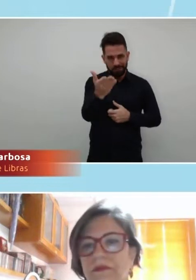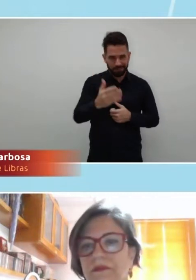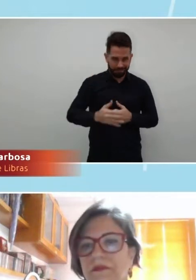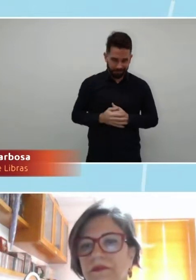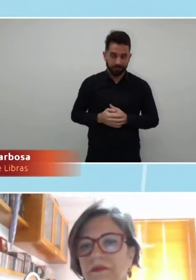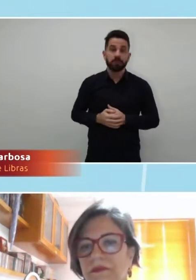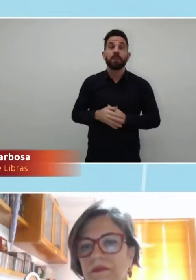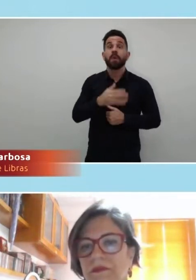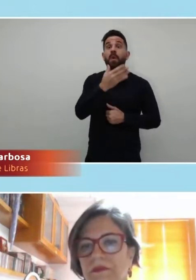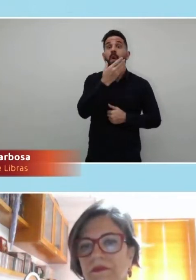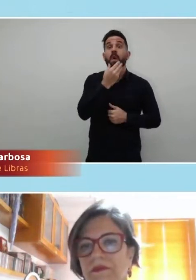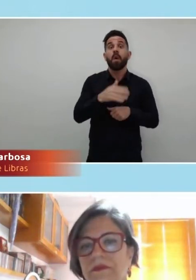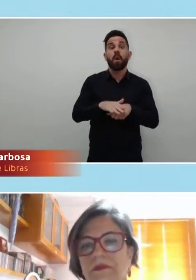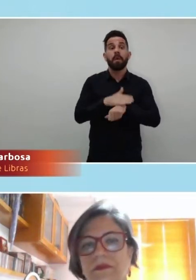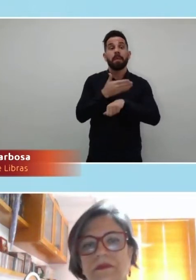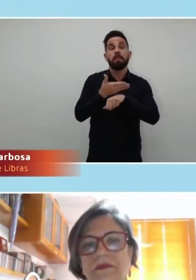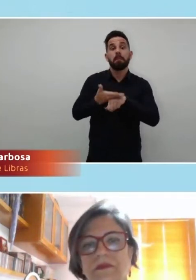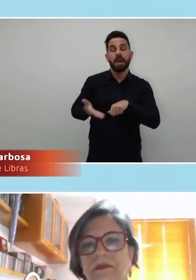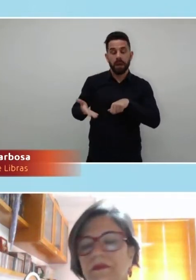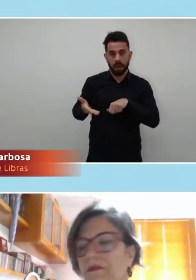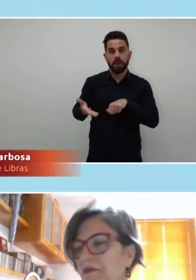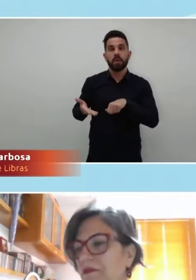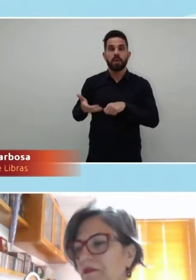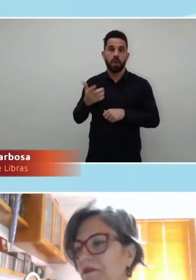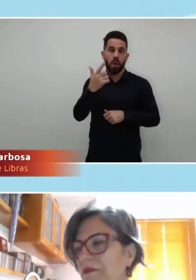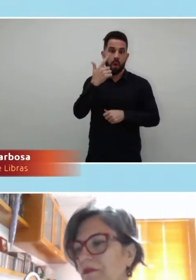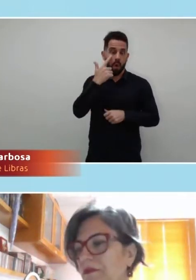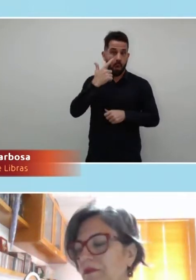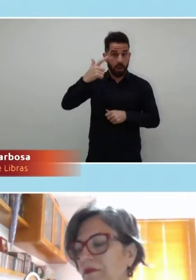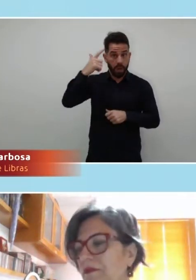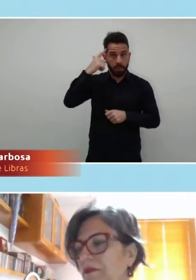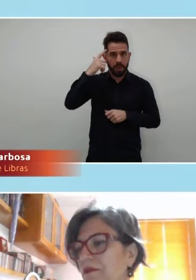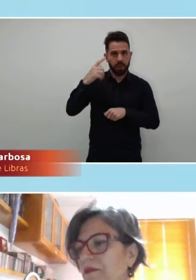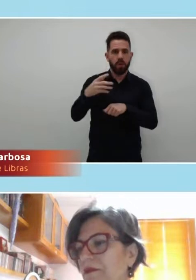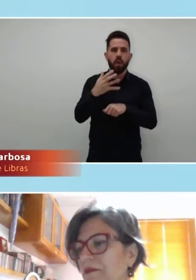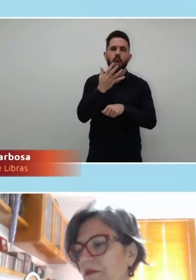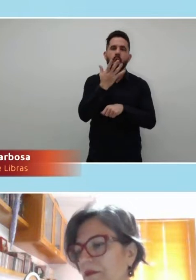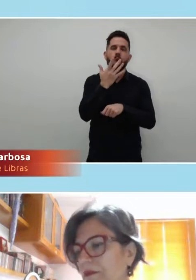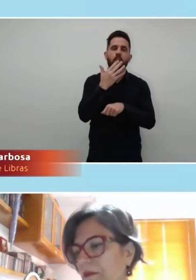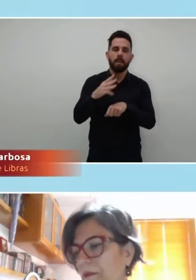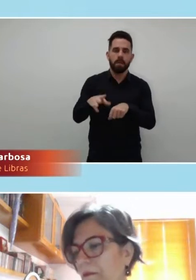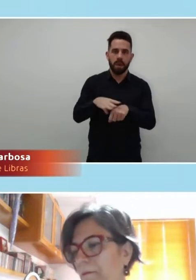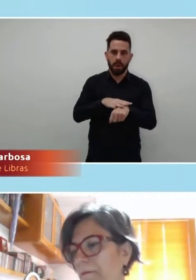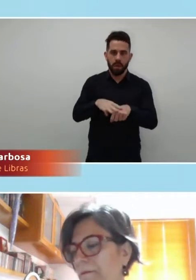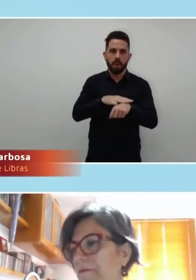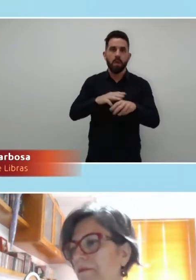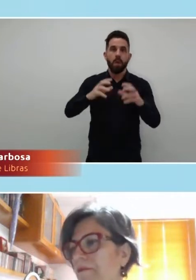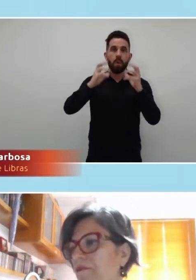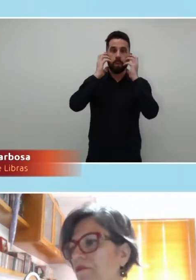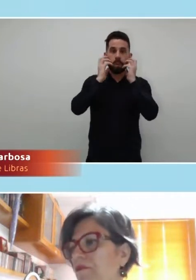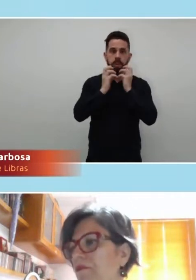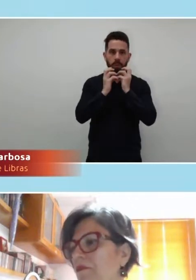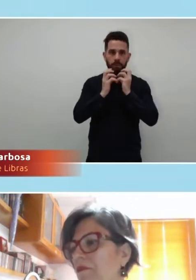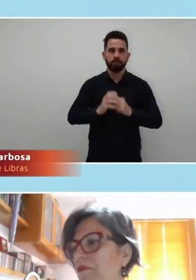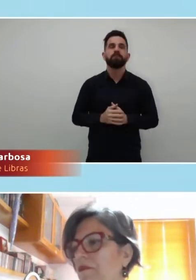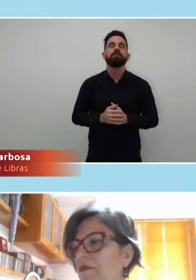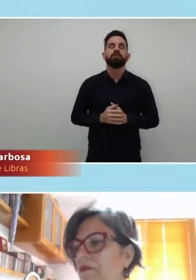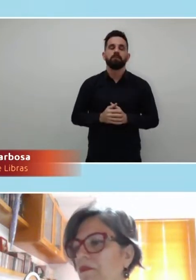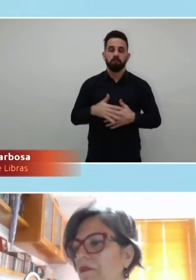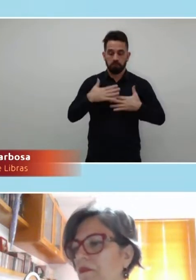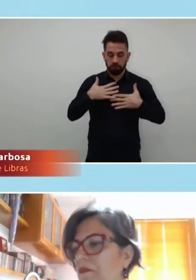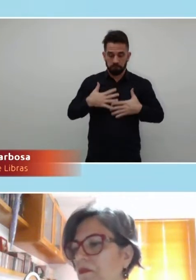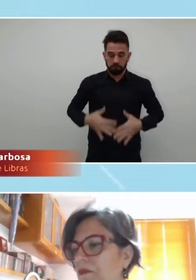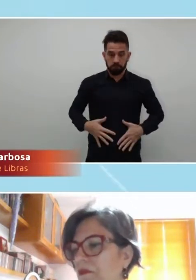é um homem branco, tem olhos e cabelos castanhos e usa uma barba cheia. Ele veste uma